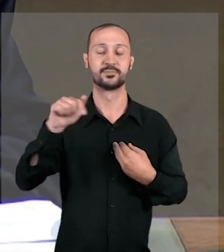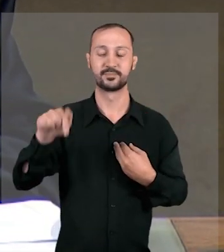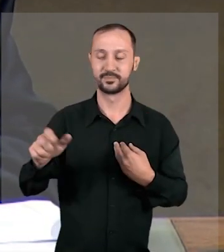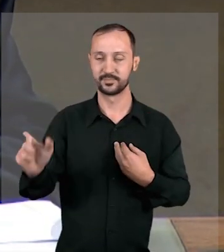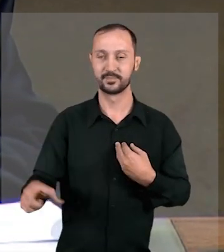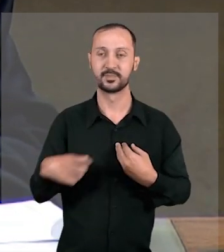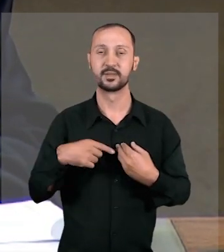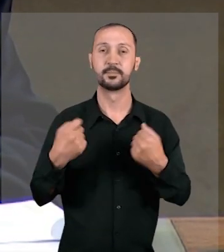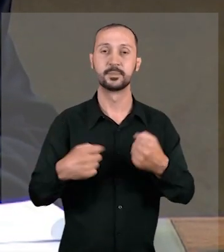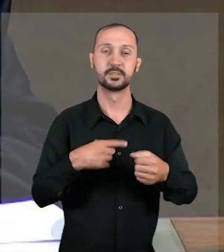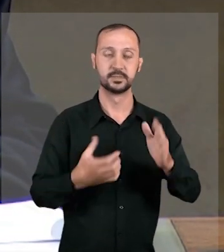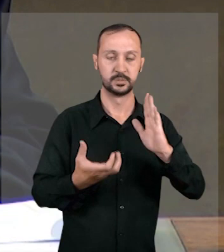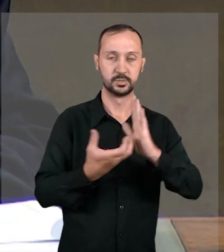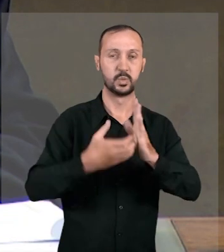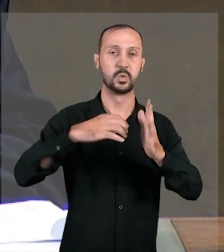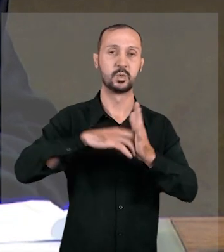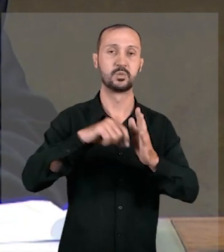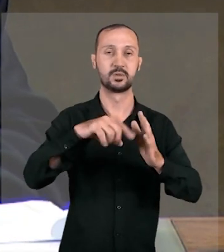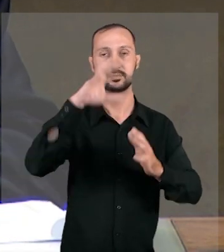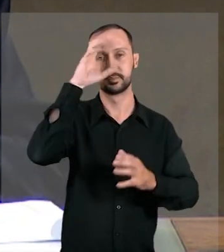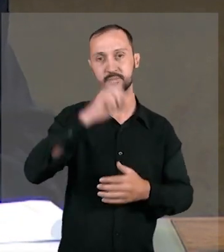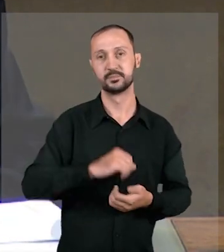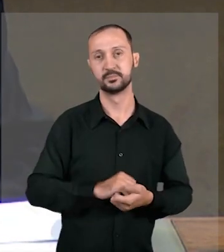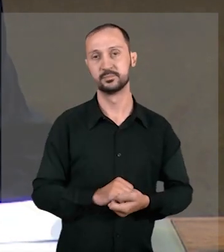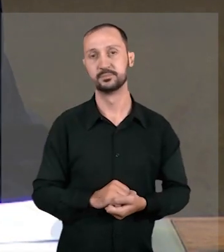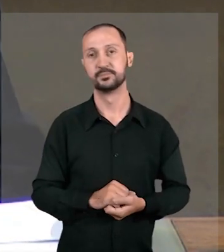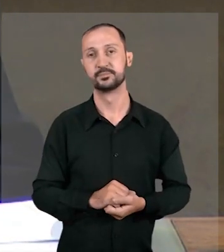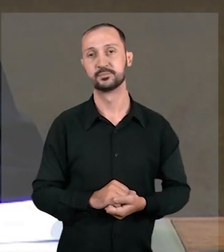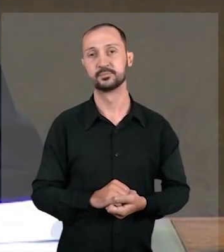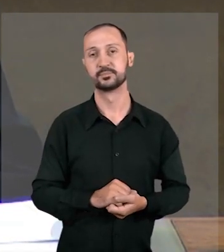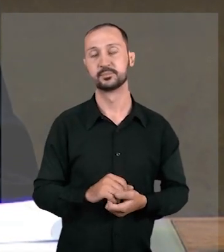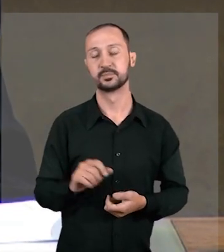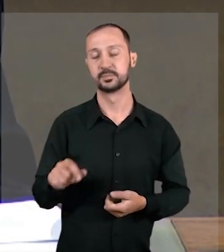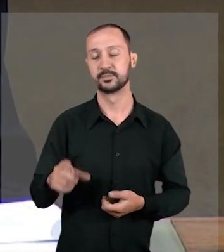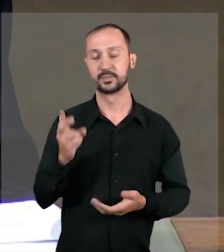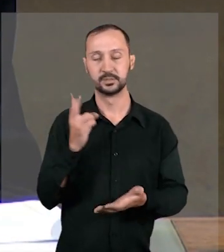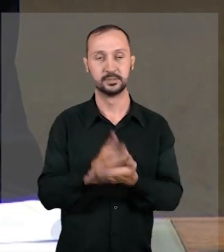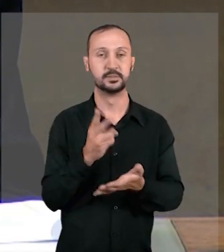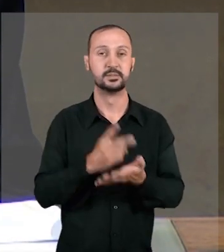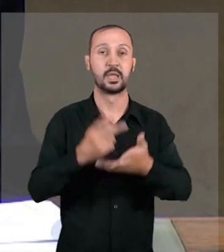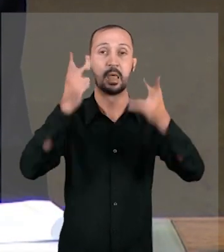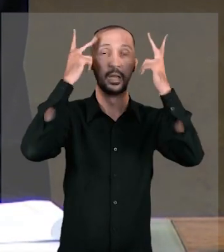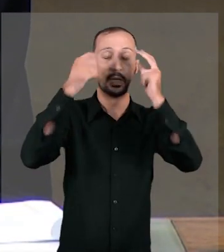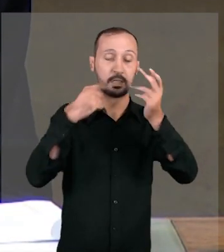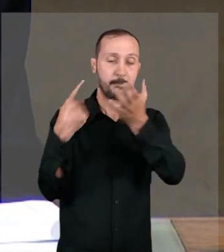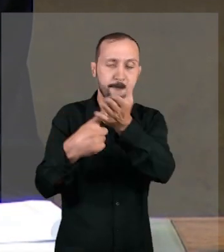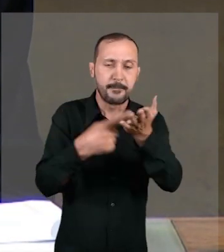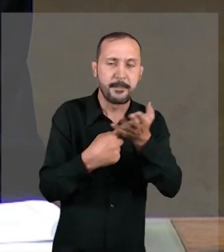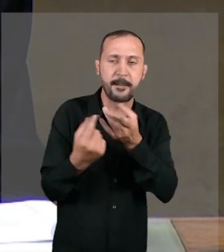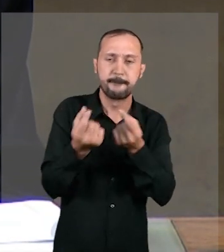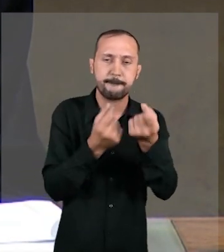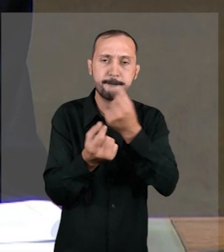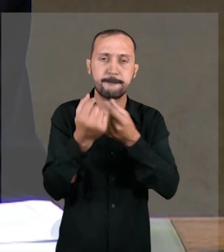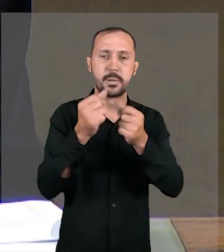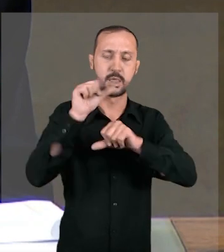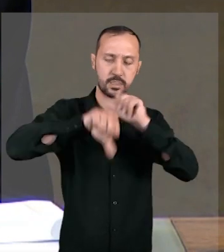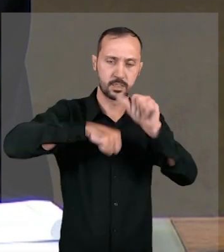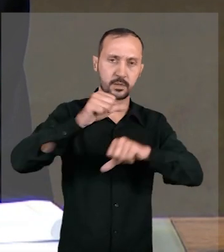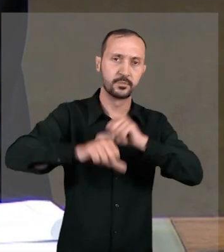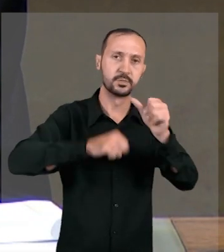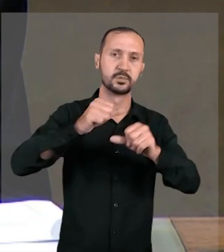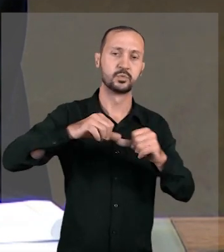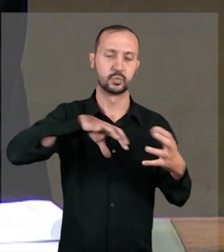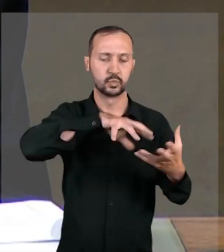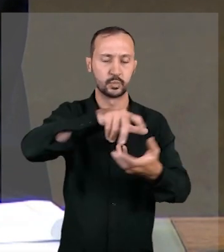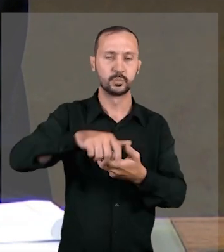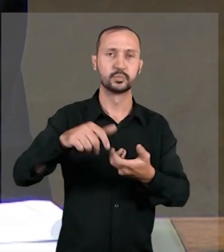chancela do Congresso Nacional. Esse é que vai estar no fronte inóspito da negociação política e da transformação social